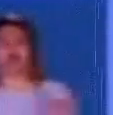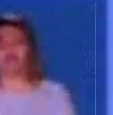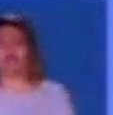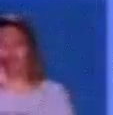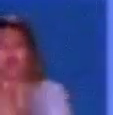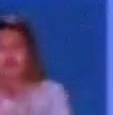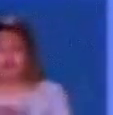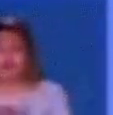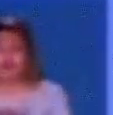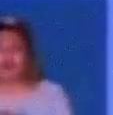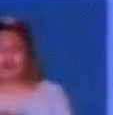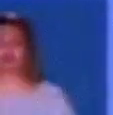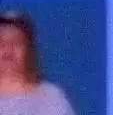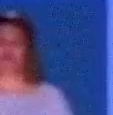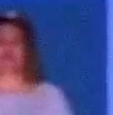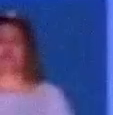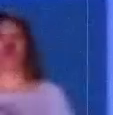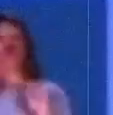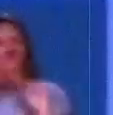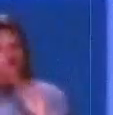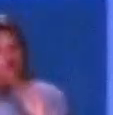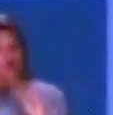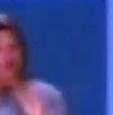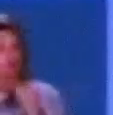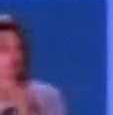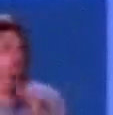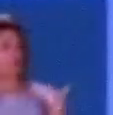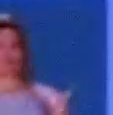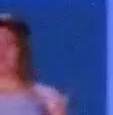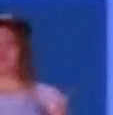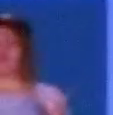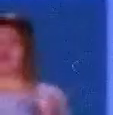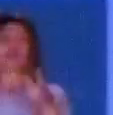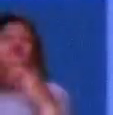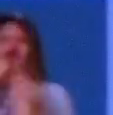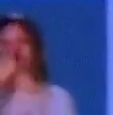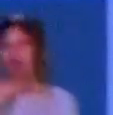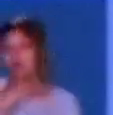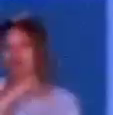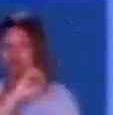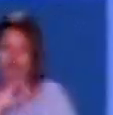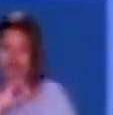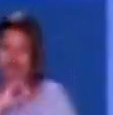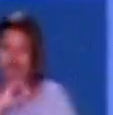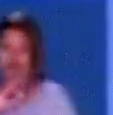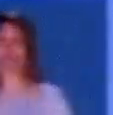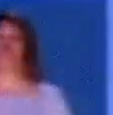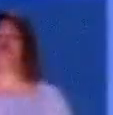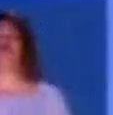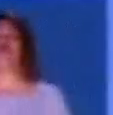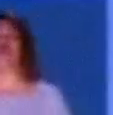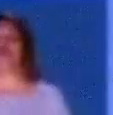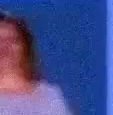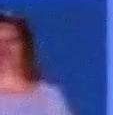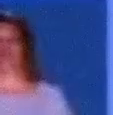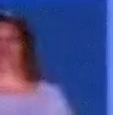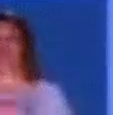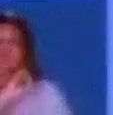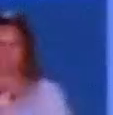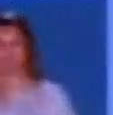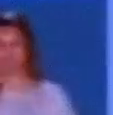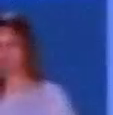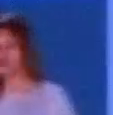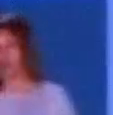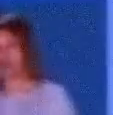tenho para perguntar aqui? O senhor pode perguntar para Guilherme Boulos ou Marina Silva? Vou falar com a Marina.